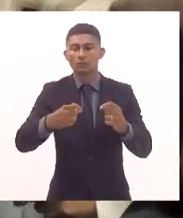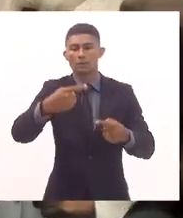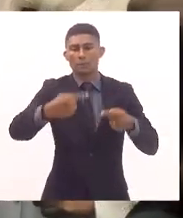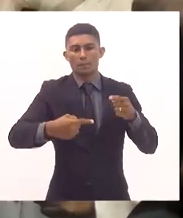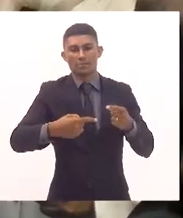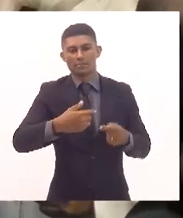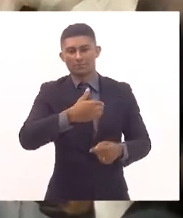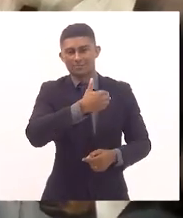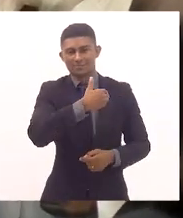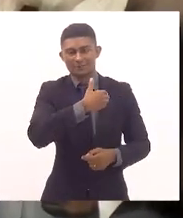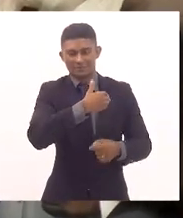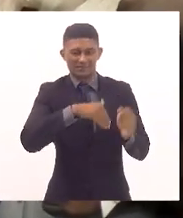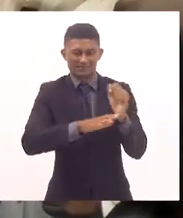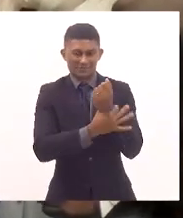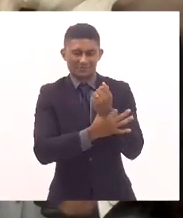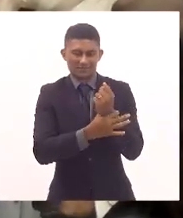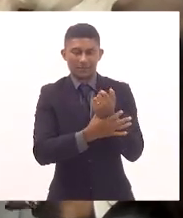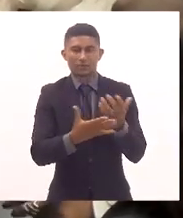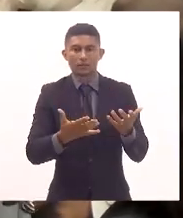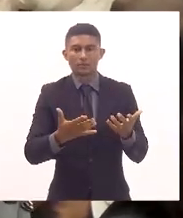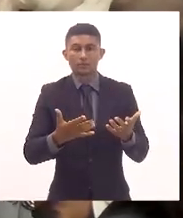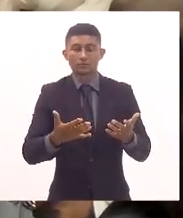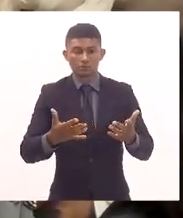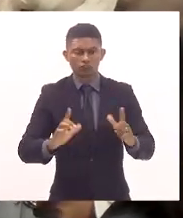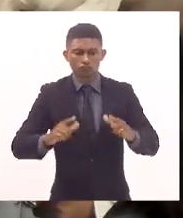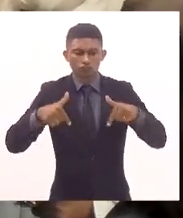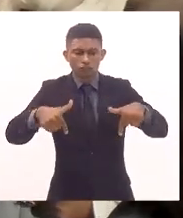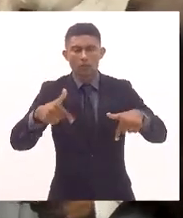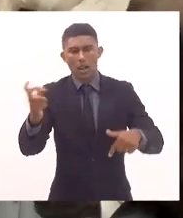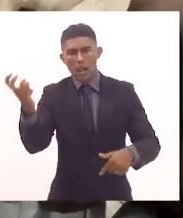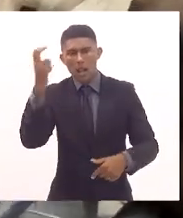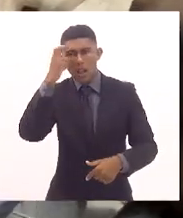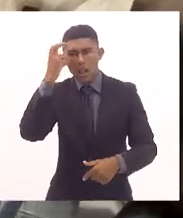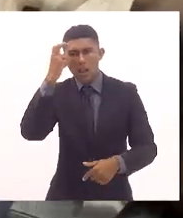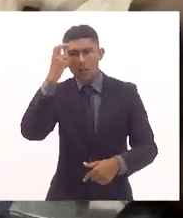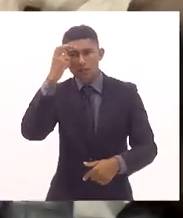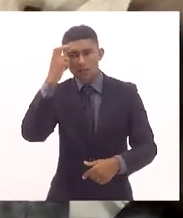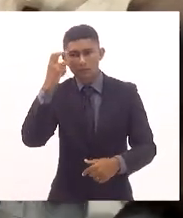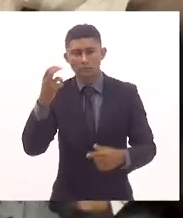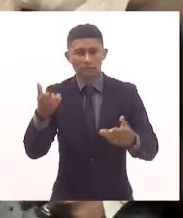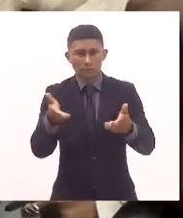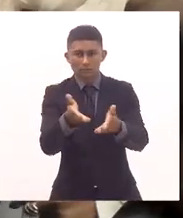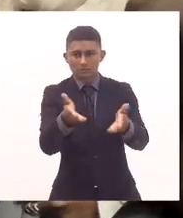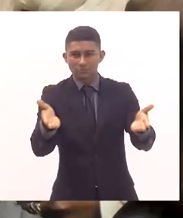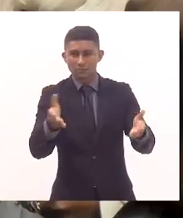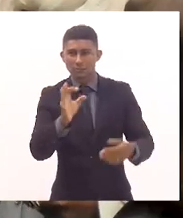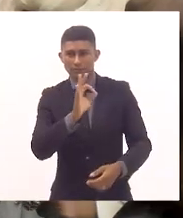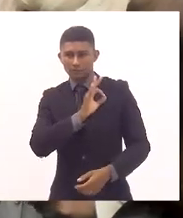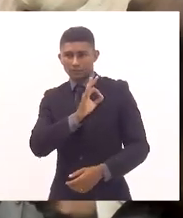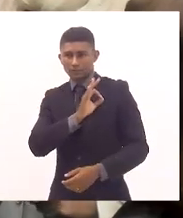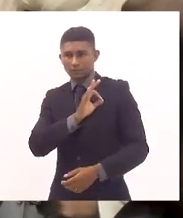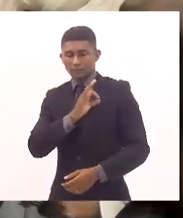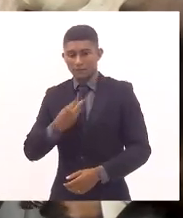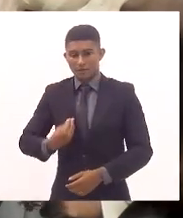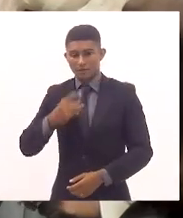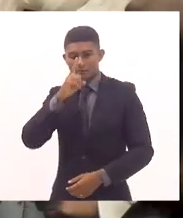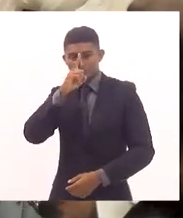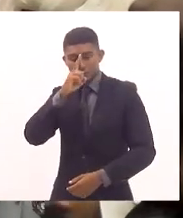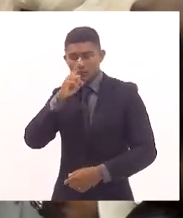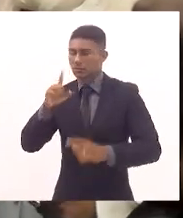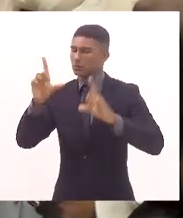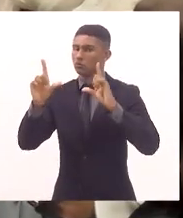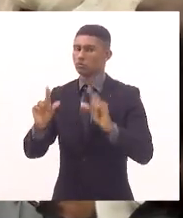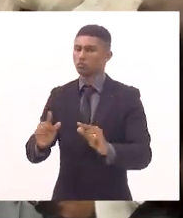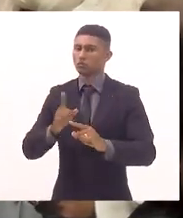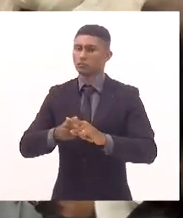segurança que, ao atuar com mais inteligência, coloque menos a vida dos nossos policiais em risco. Porque esse também